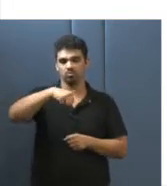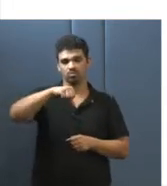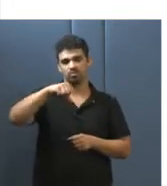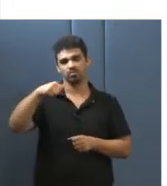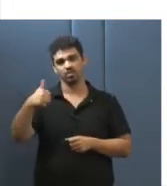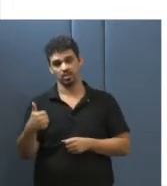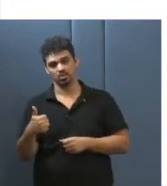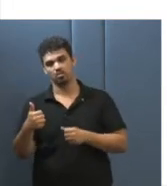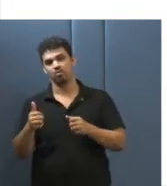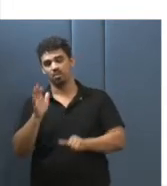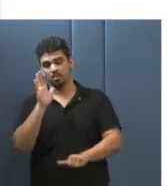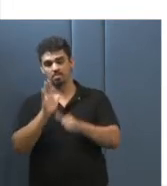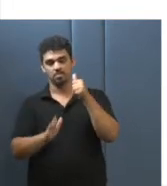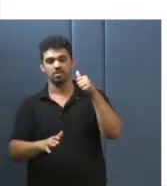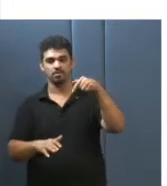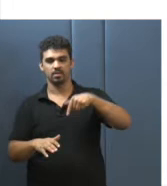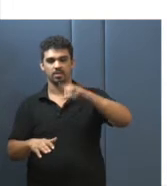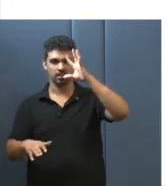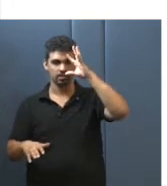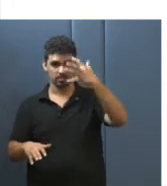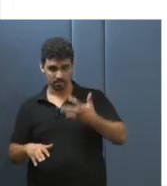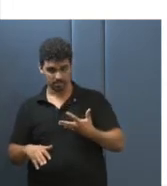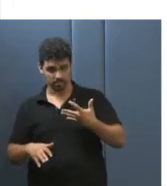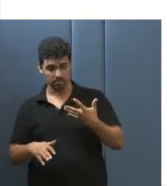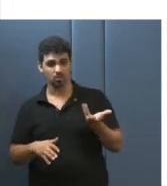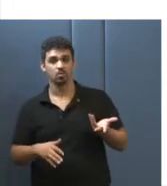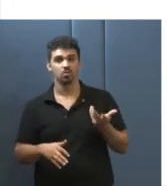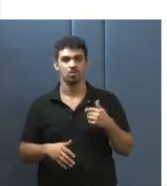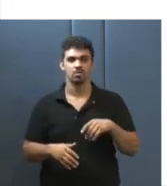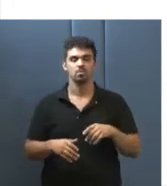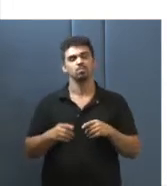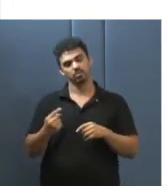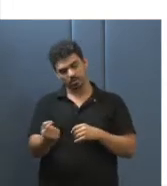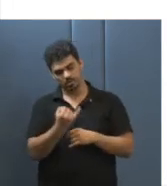Comace. Naquela ocasião, ainda tendo em mente a importância